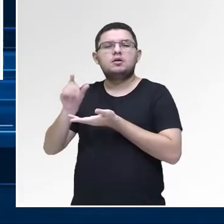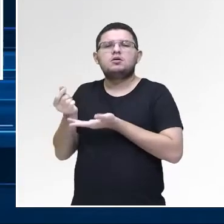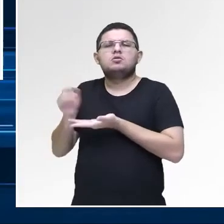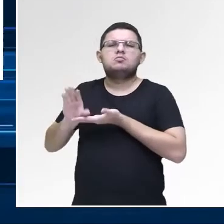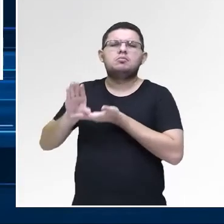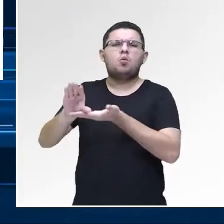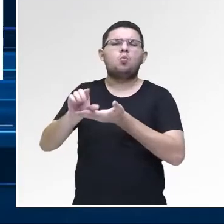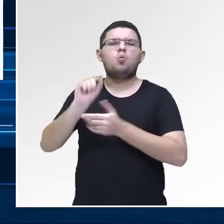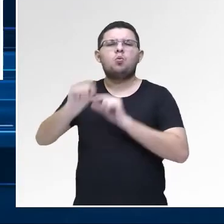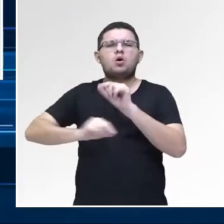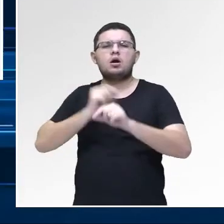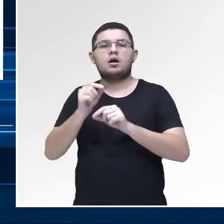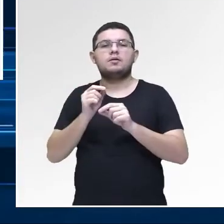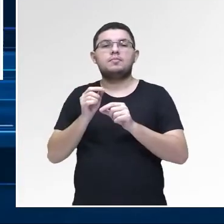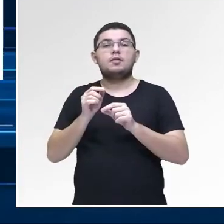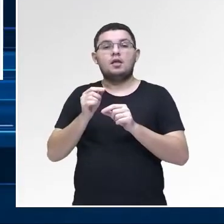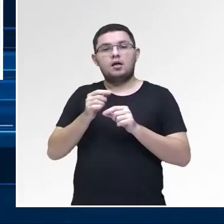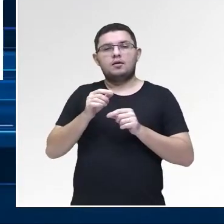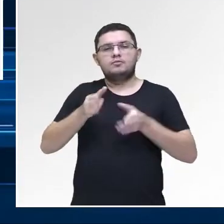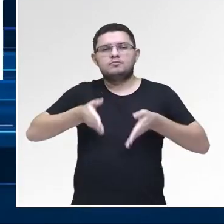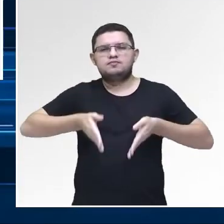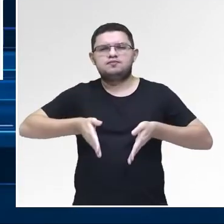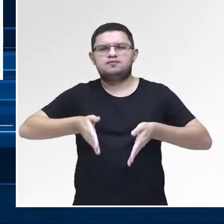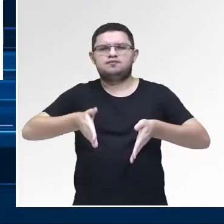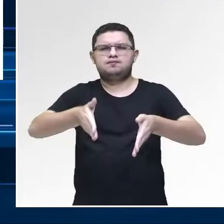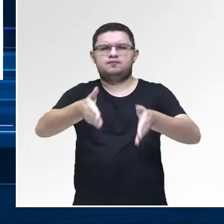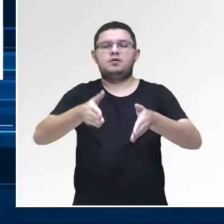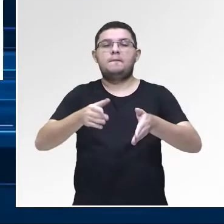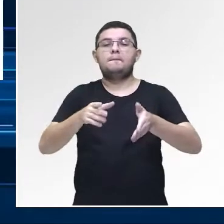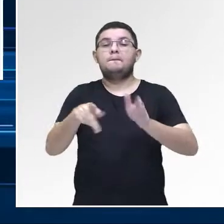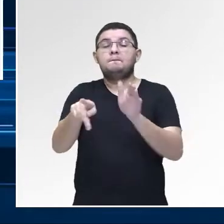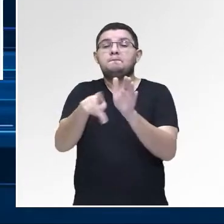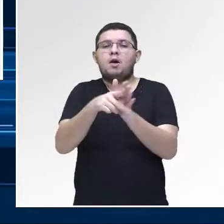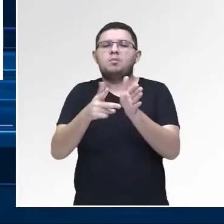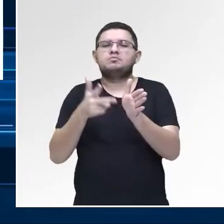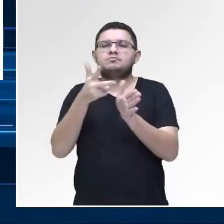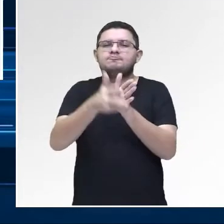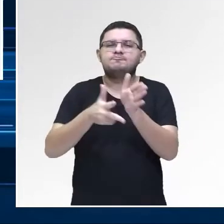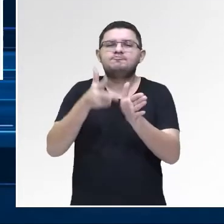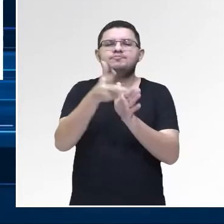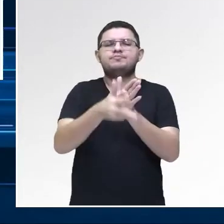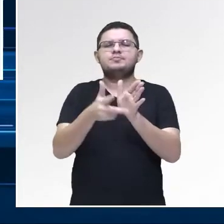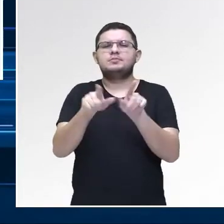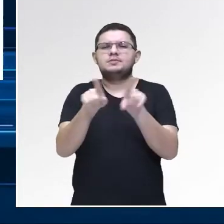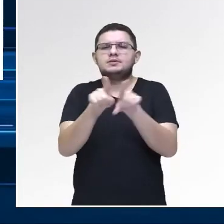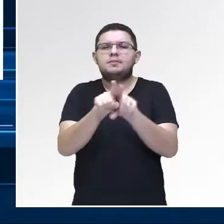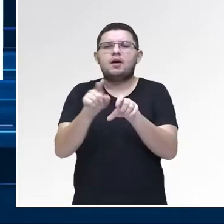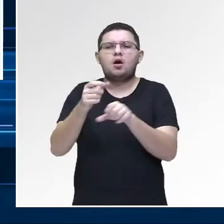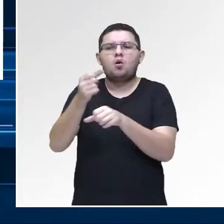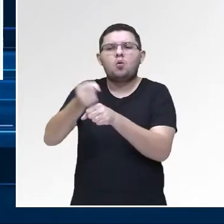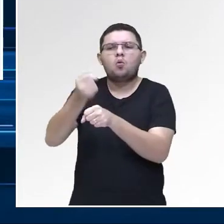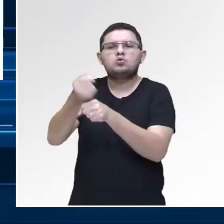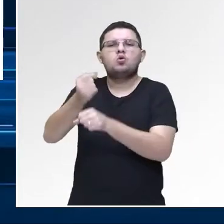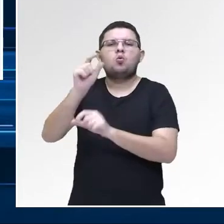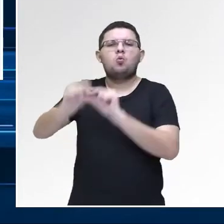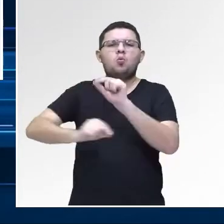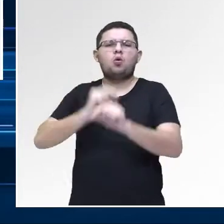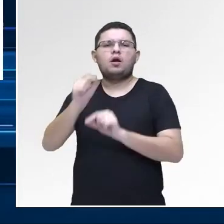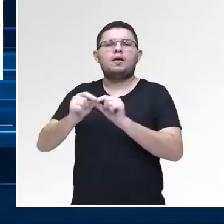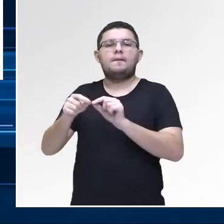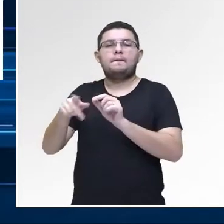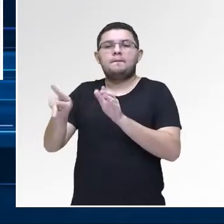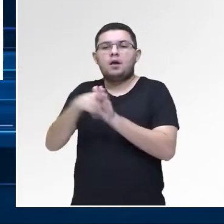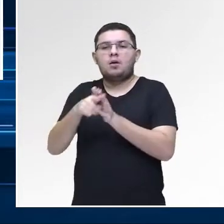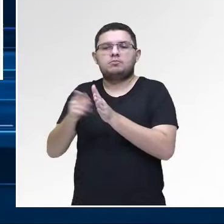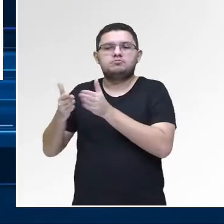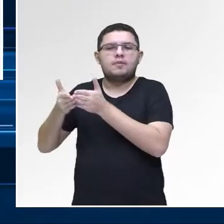de portos, né? Tudo isso para quê? Para exportar o café com uma facilidade melhor e maior, né?